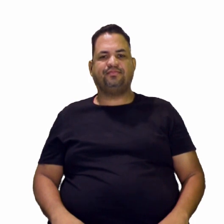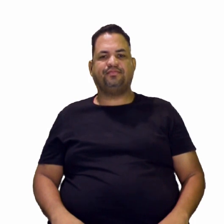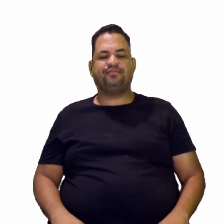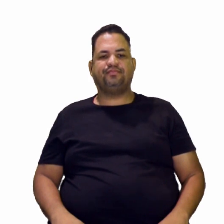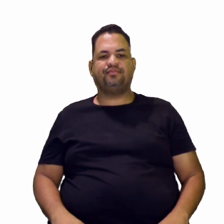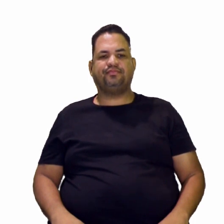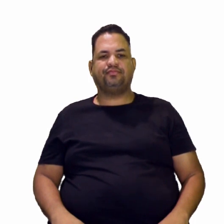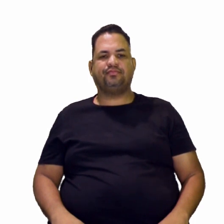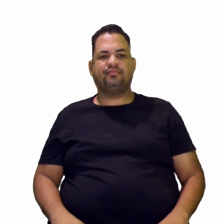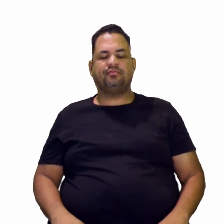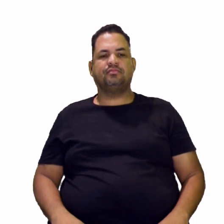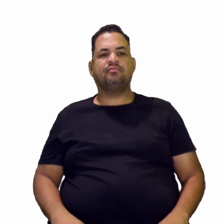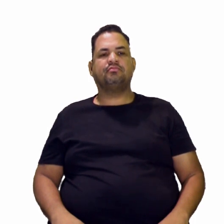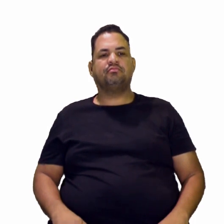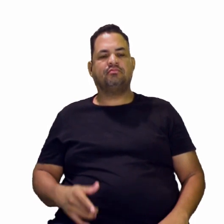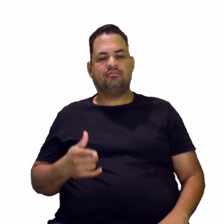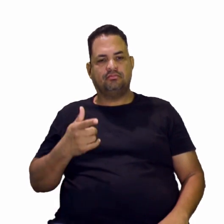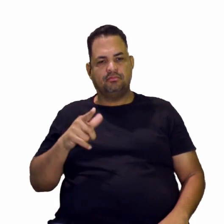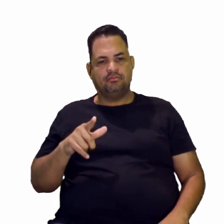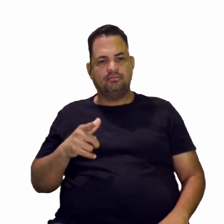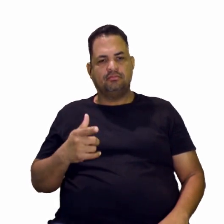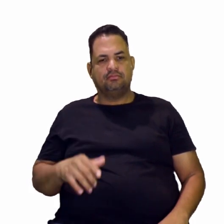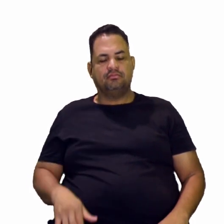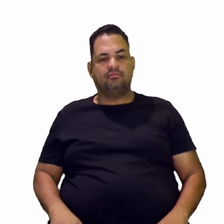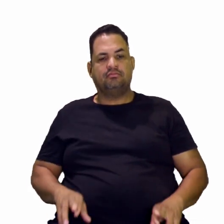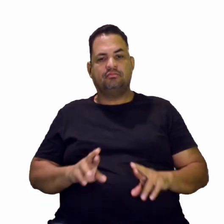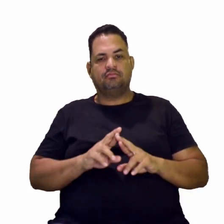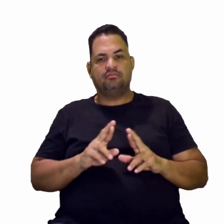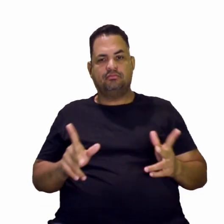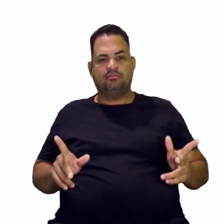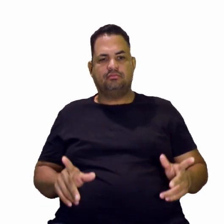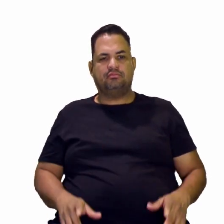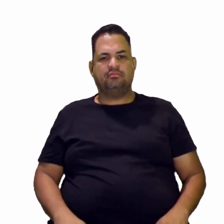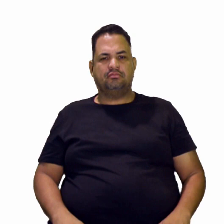bom? Então, mais uma vez, eu ponho a diferença aí.